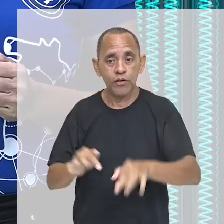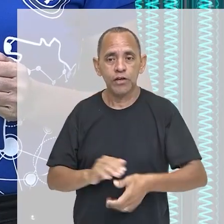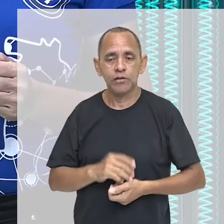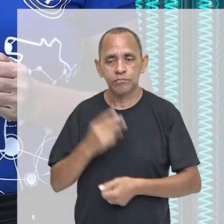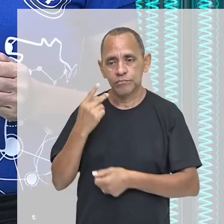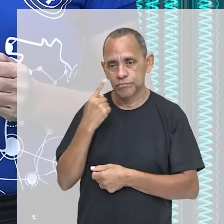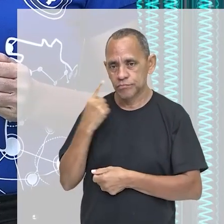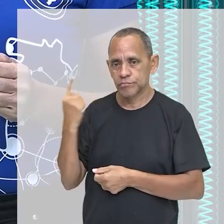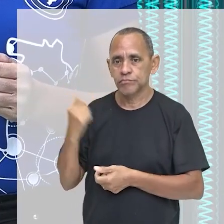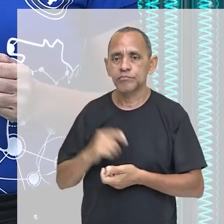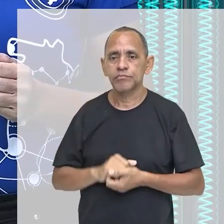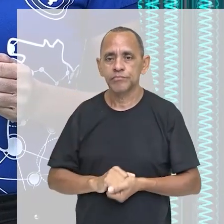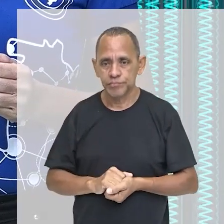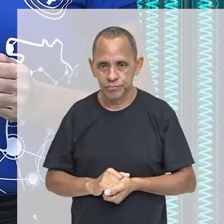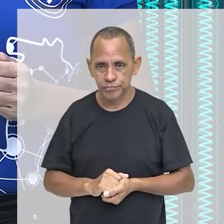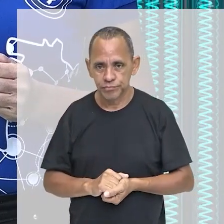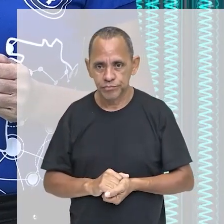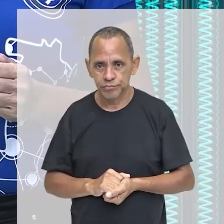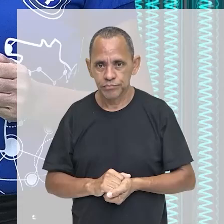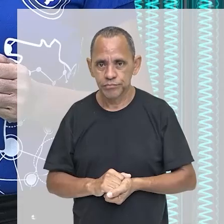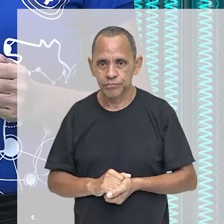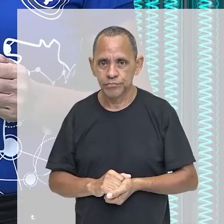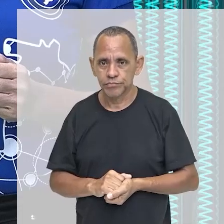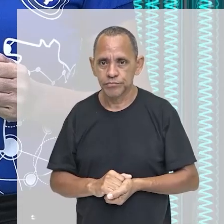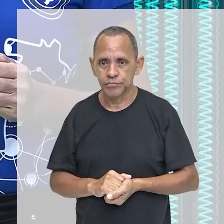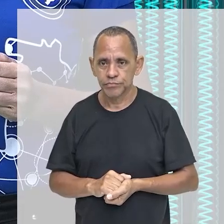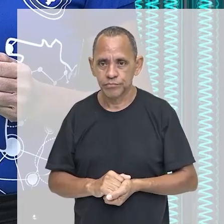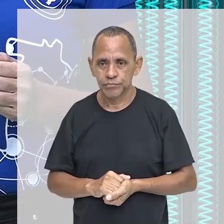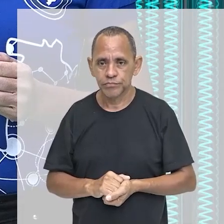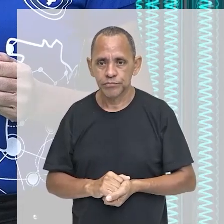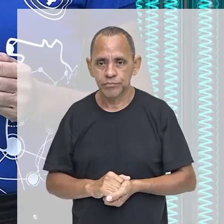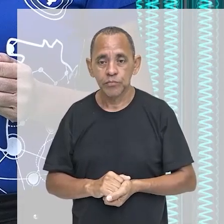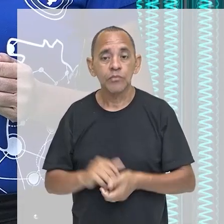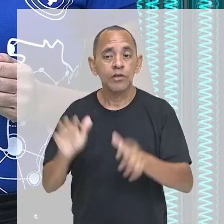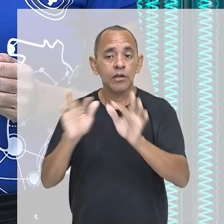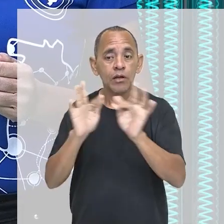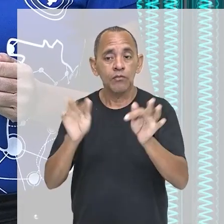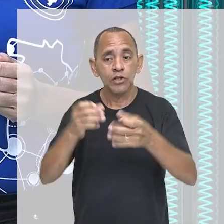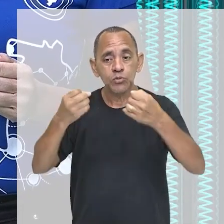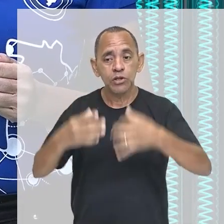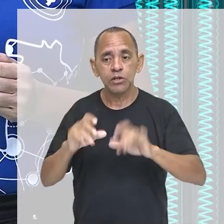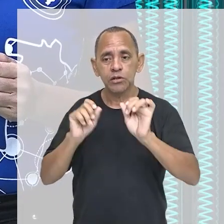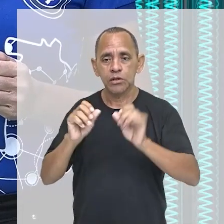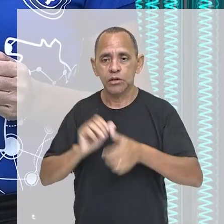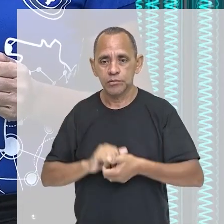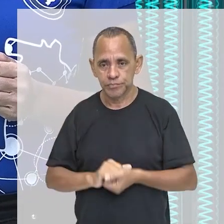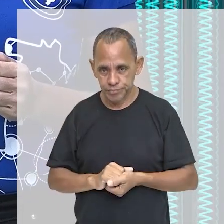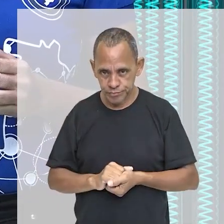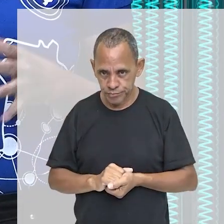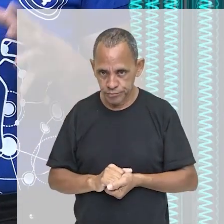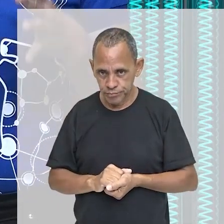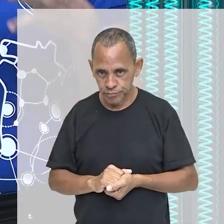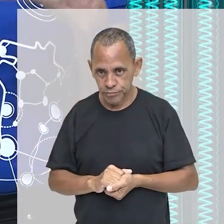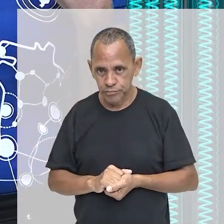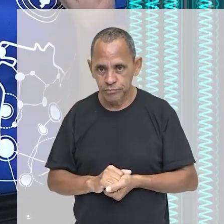She studied hard. E a outra frase sobre ela tem assim: She passed the exam. Então, a primeira frase, ela